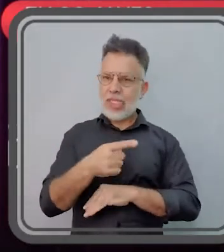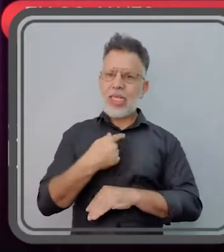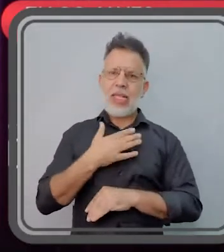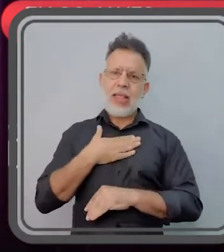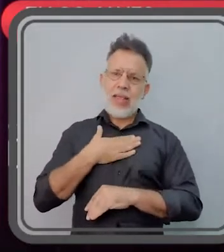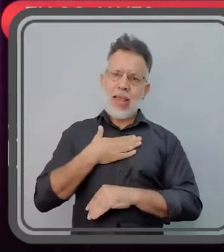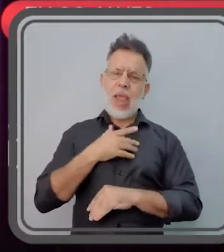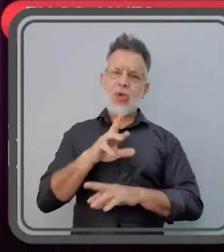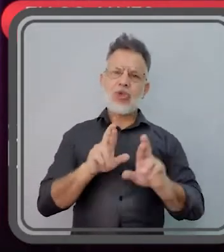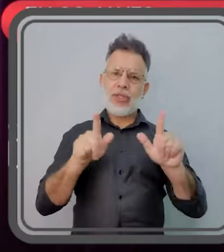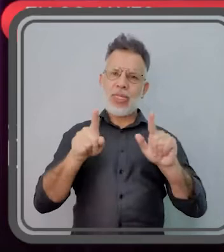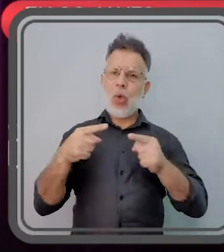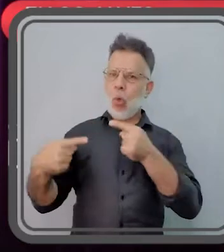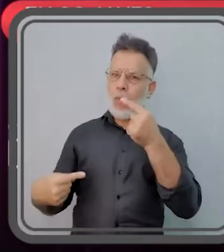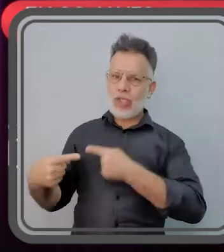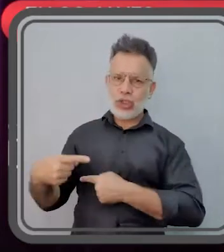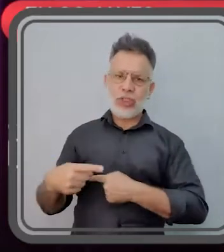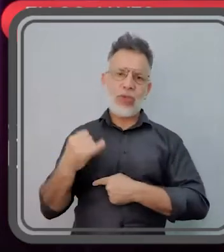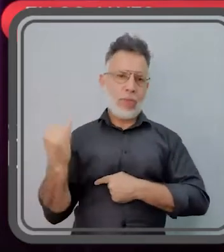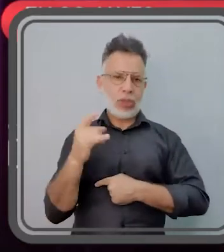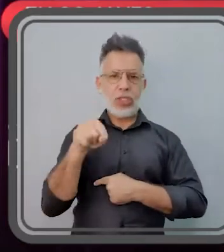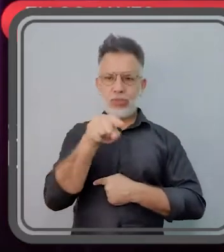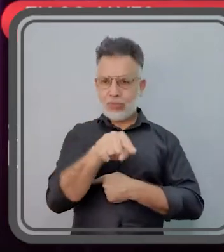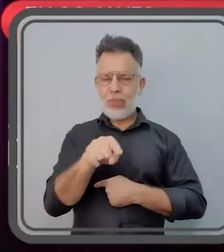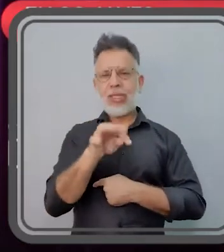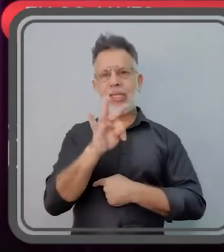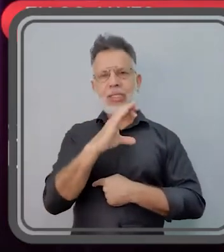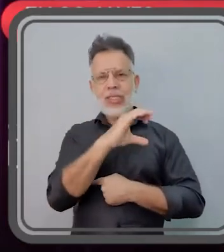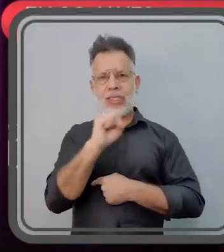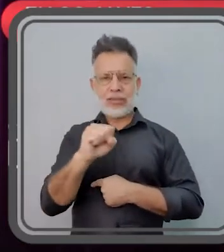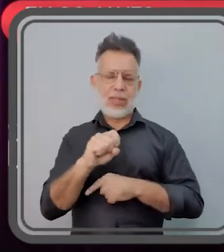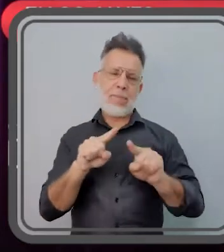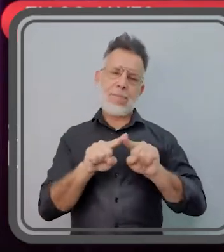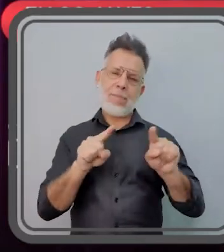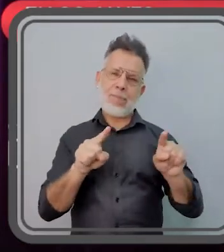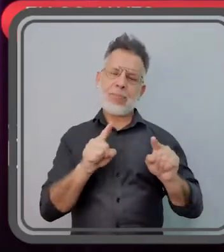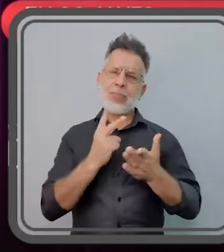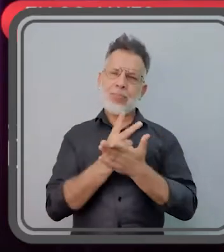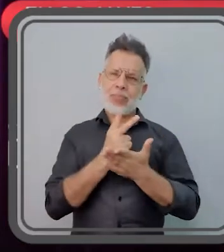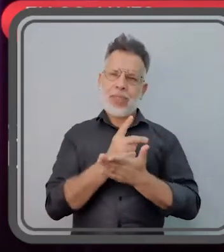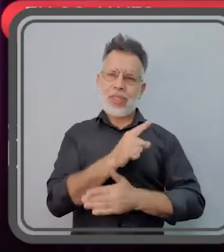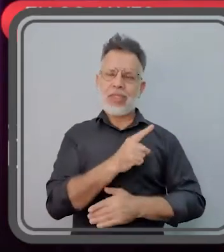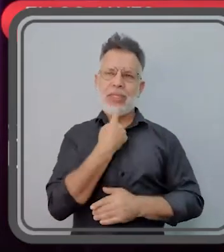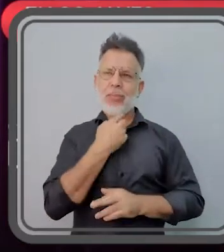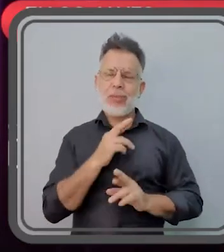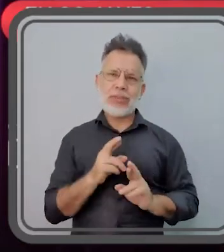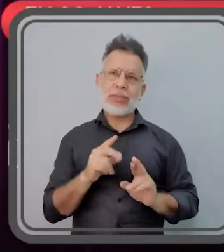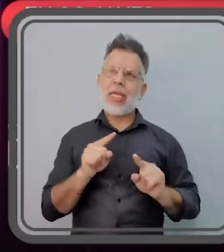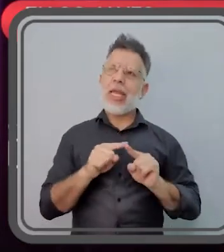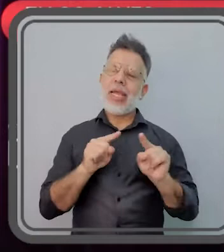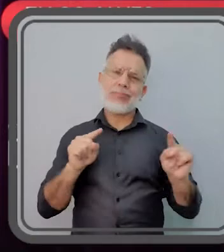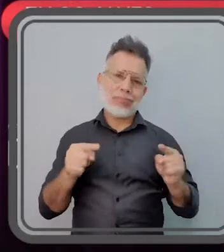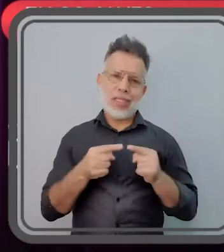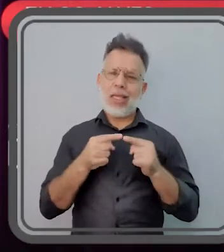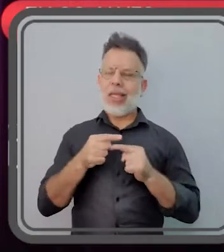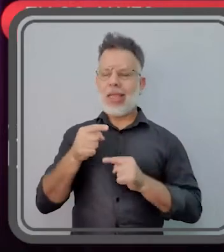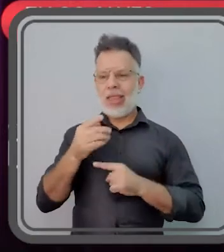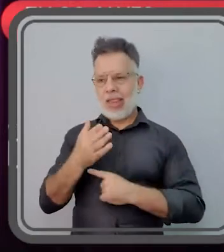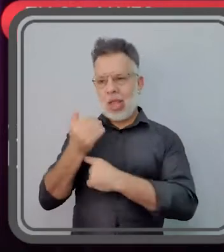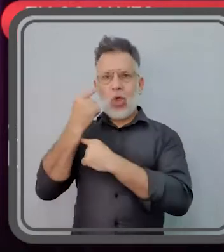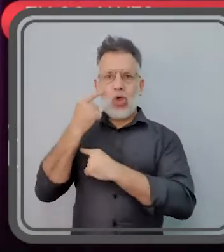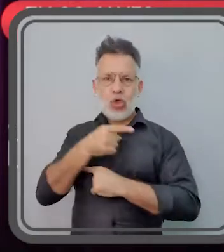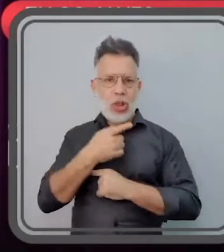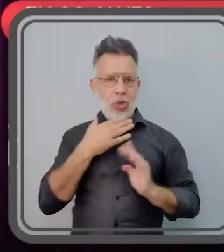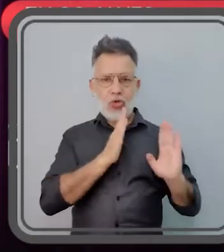ponto, talvez, o diferencial competitivo importante para eles, porque apesar de ser o pragmatismo de tecnologia, de olhar